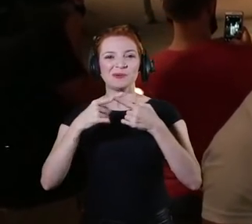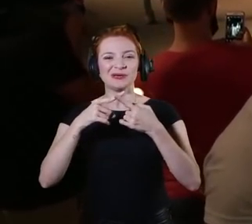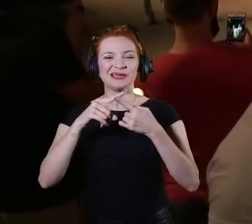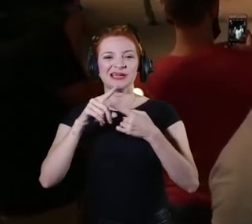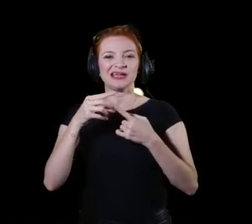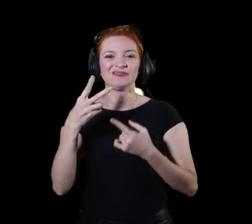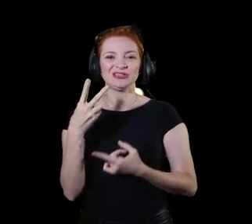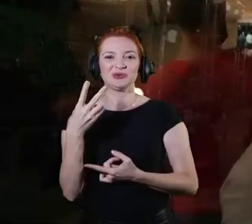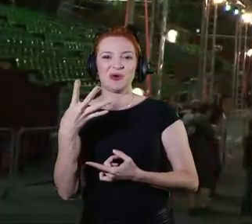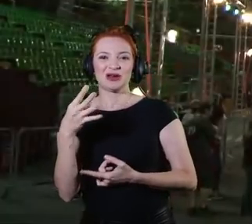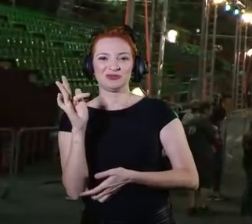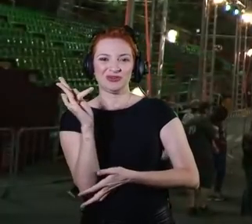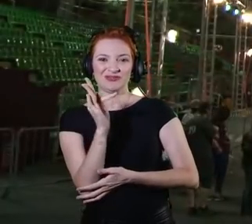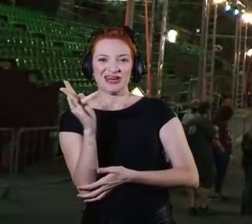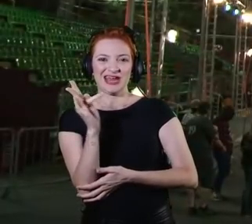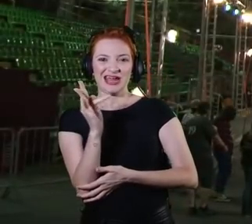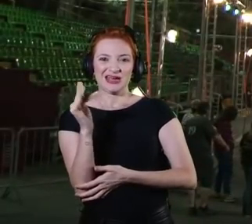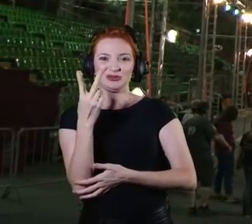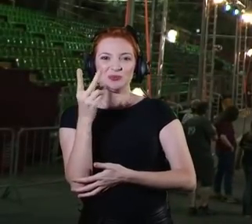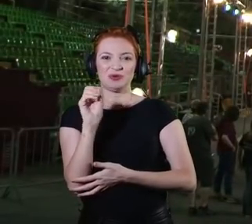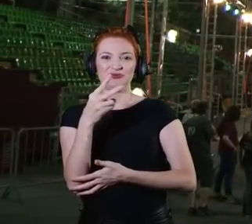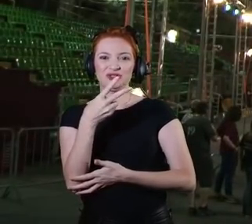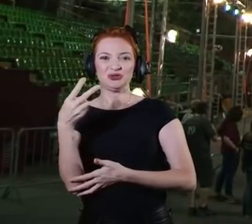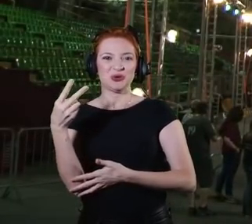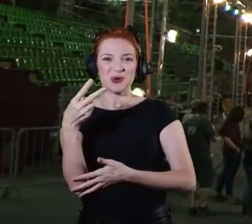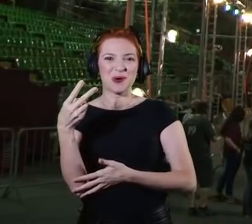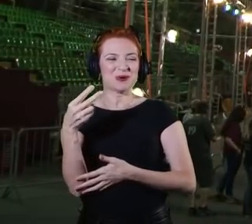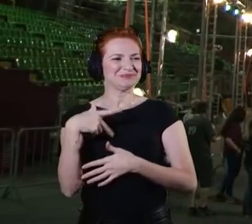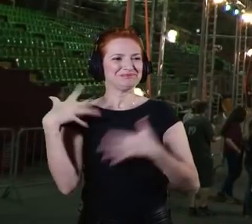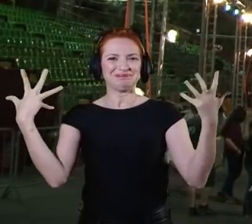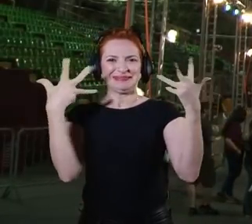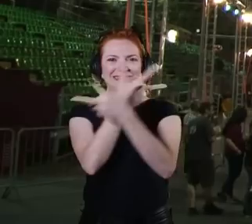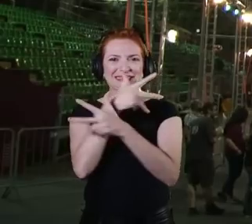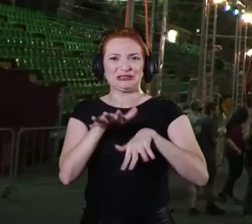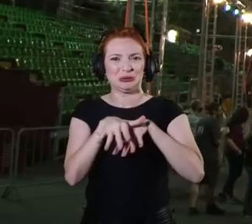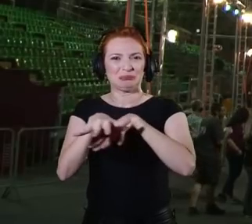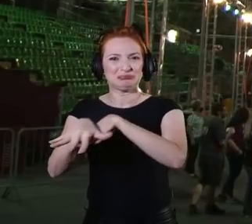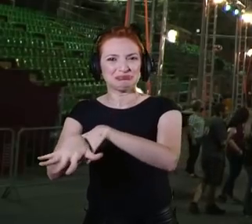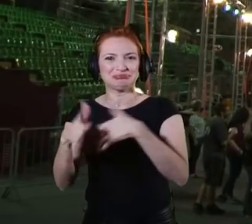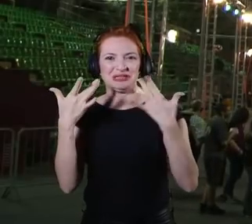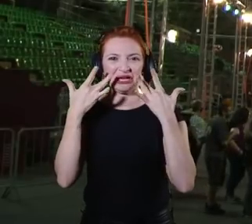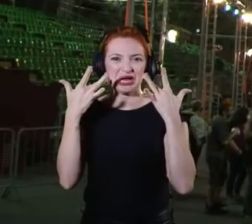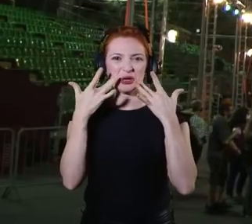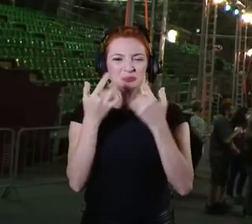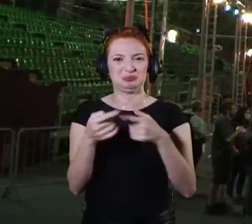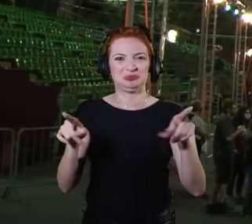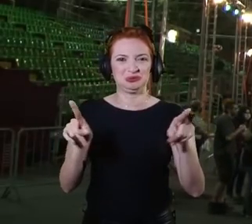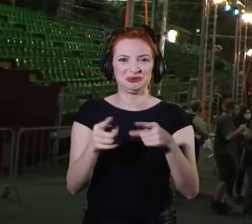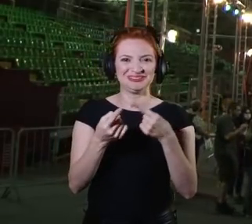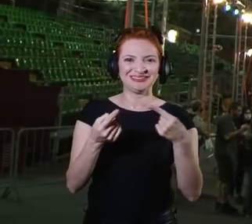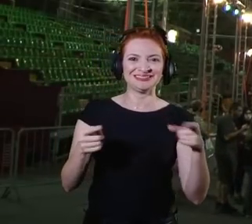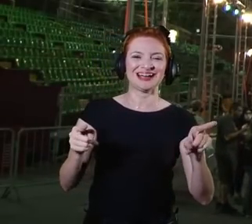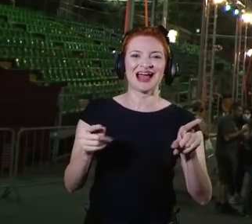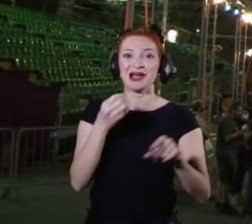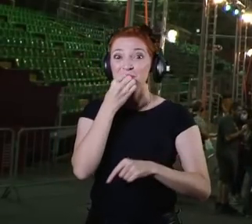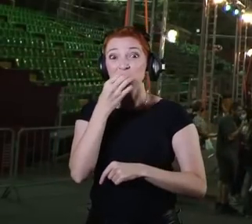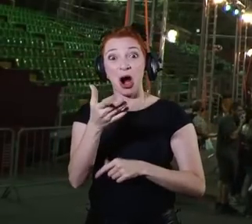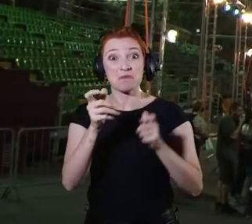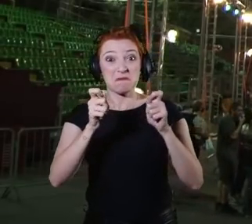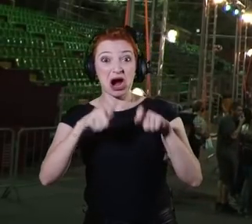de 2022, com esse belíssimo desfile cênico-musical. Que bom que a gente pôde